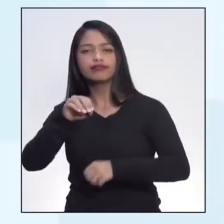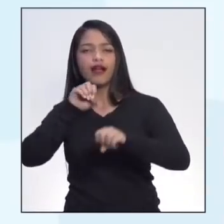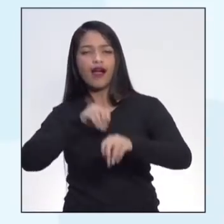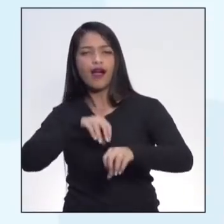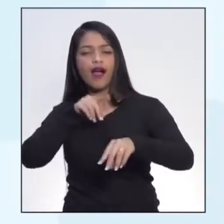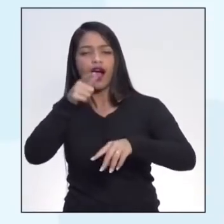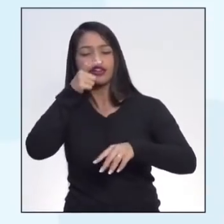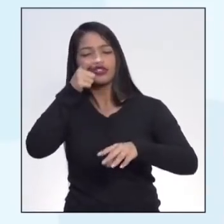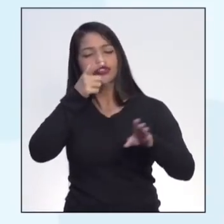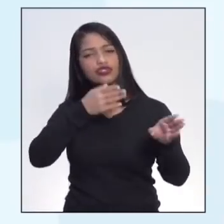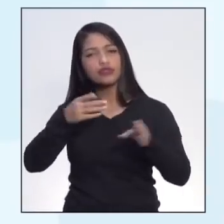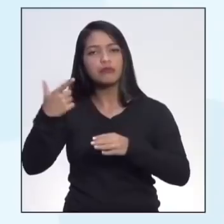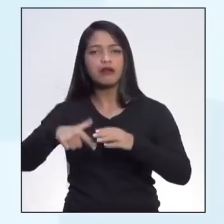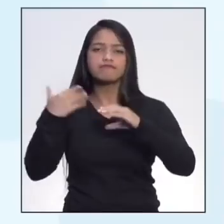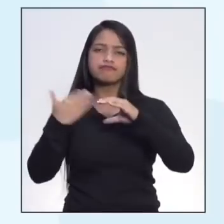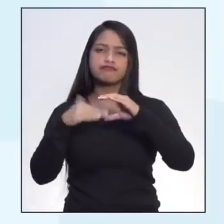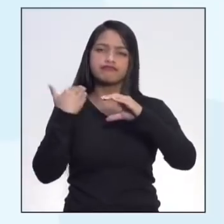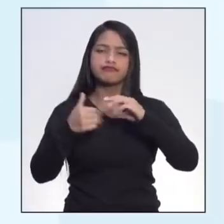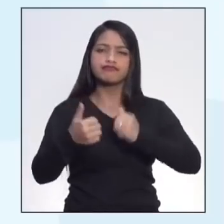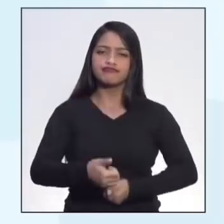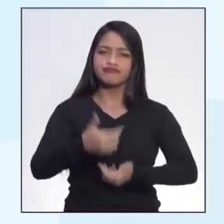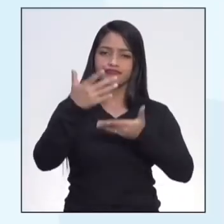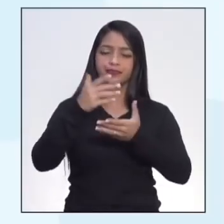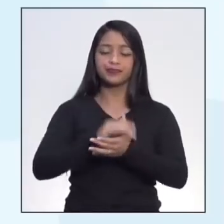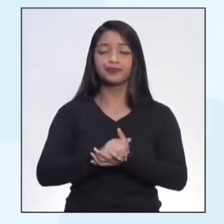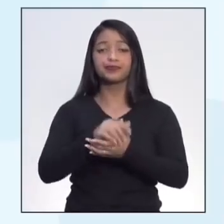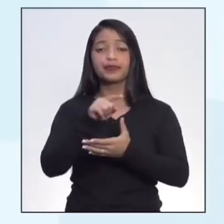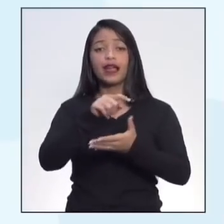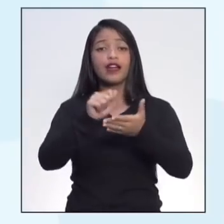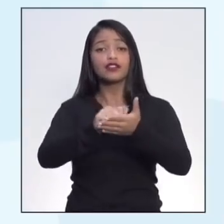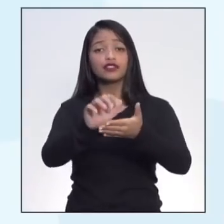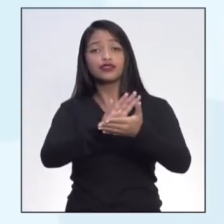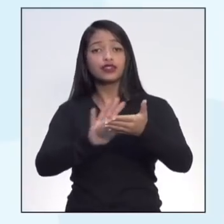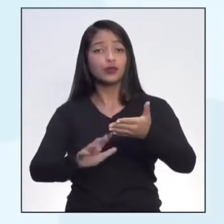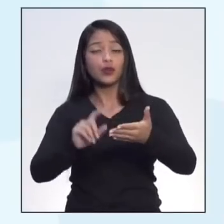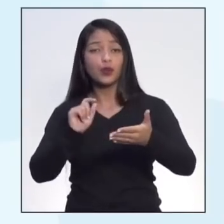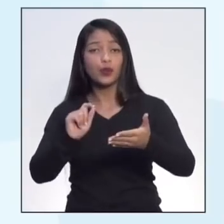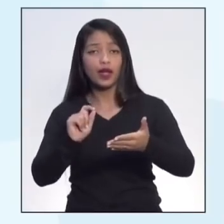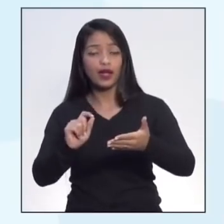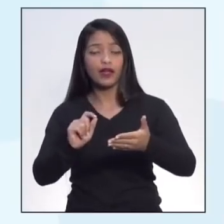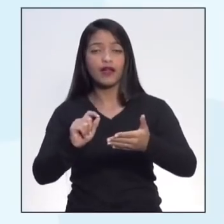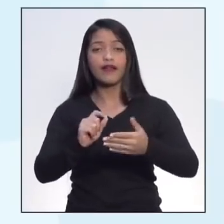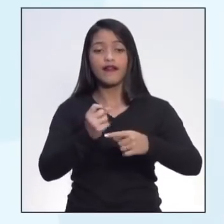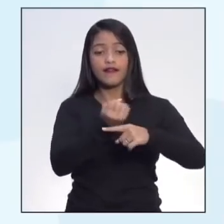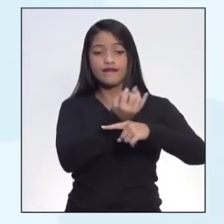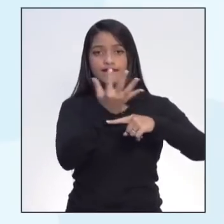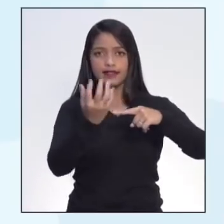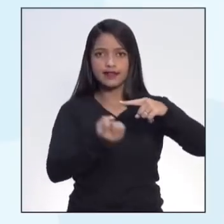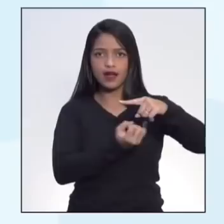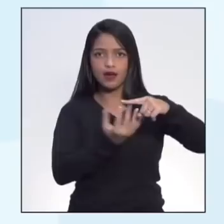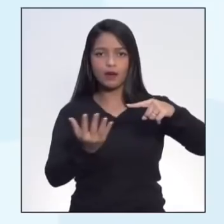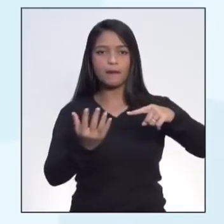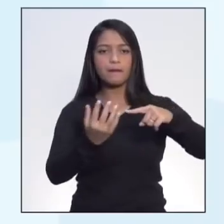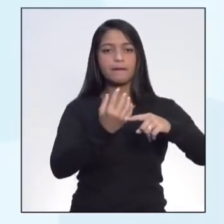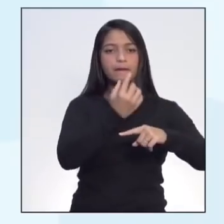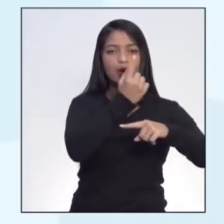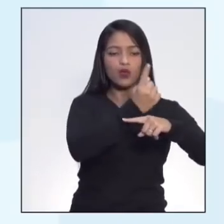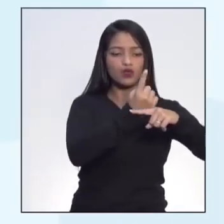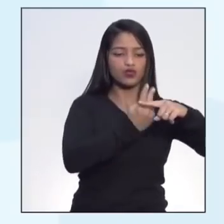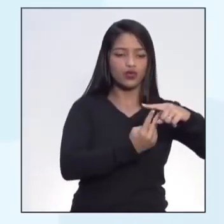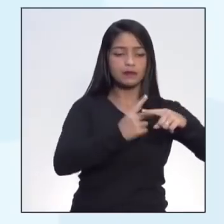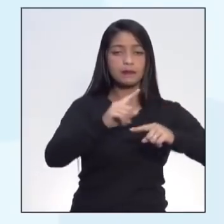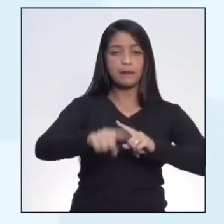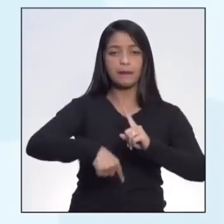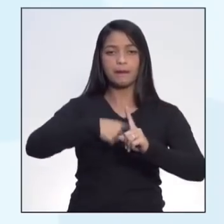Ao resolver uma atividade na qual tinha que somar as frações meio e 1/10 para